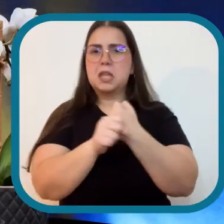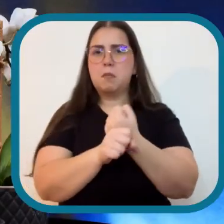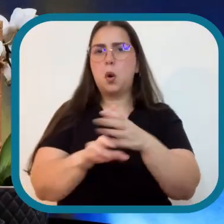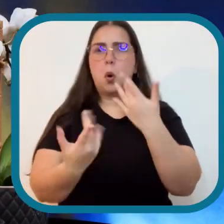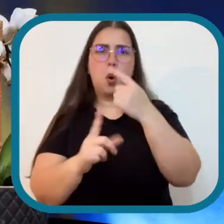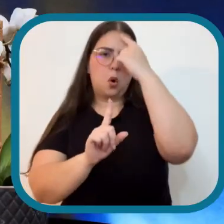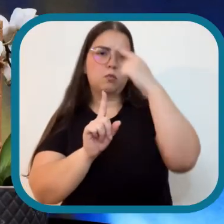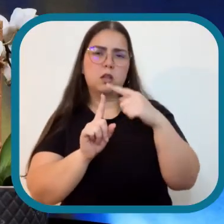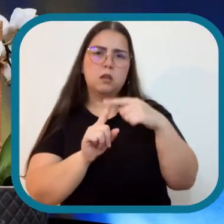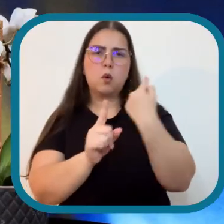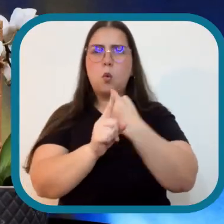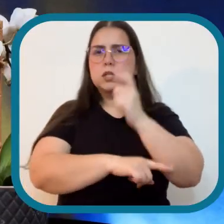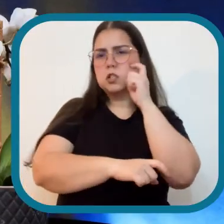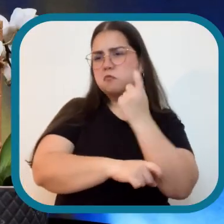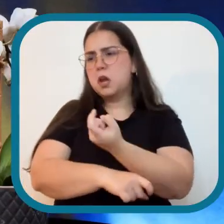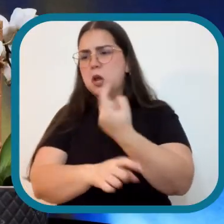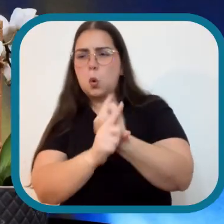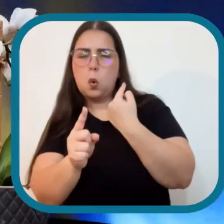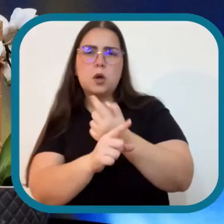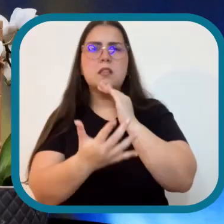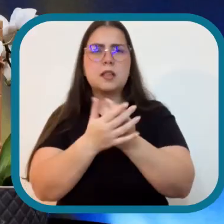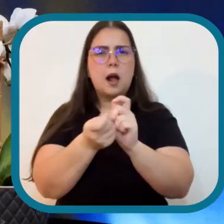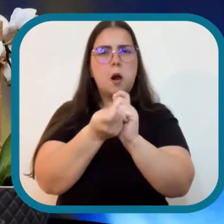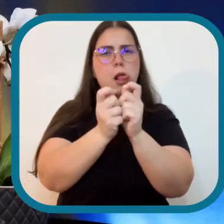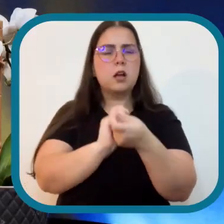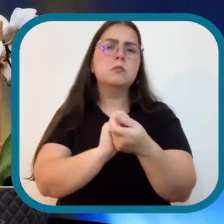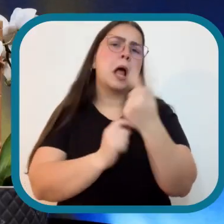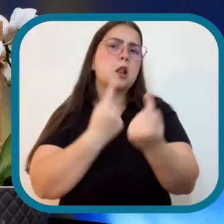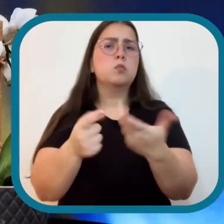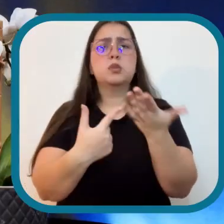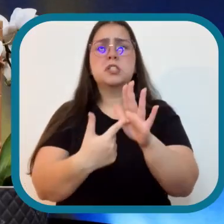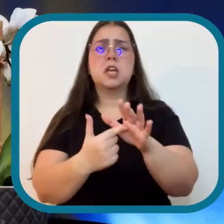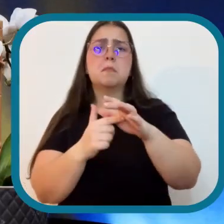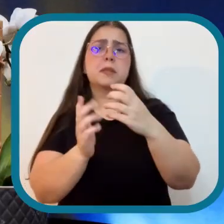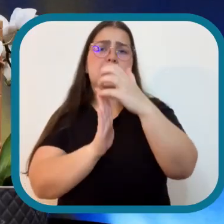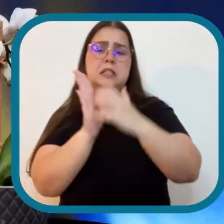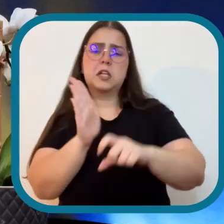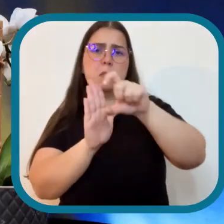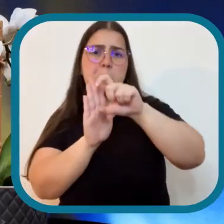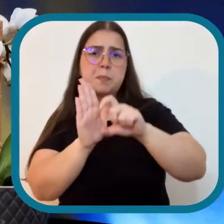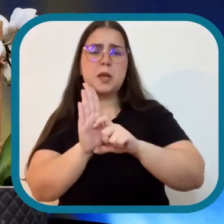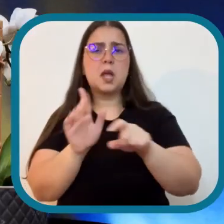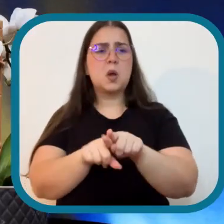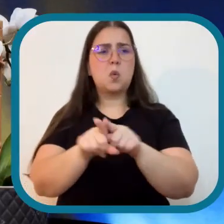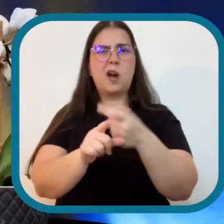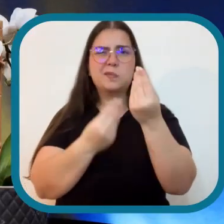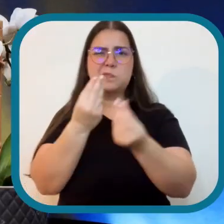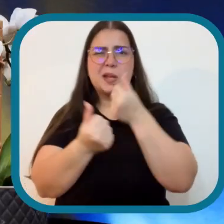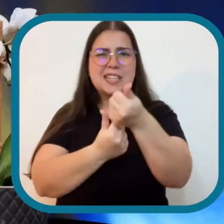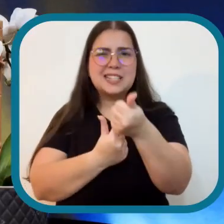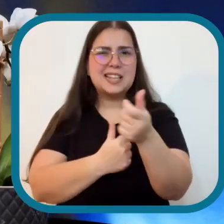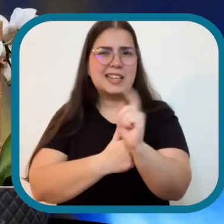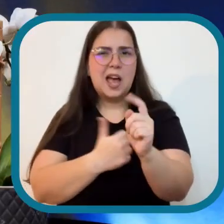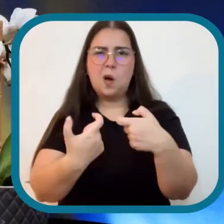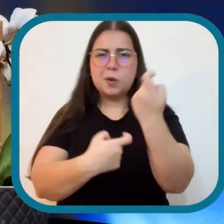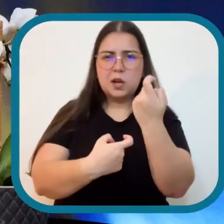para rever ou para limar algumas arestas de um texto. Ou, de repente, eu tenho parágrafos que destoam, ou o tom não é o certo, ou